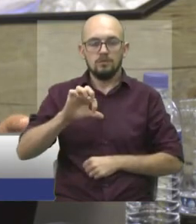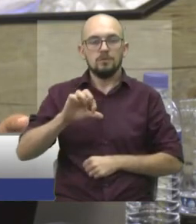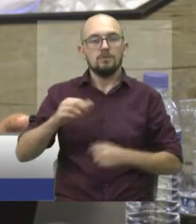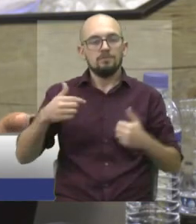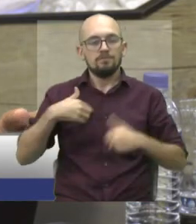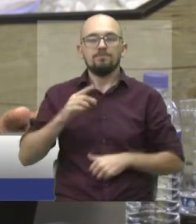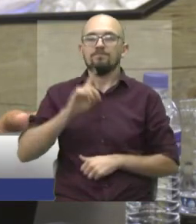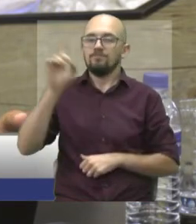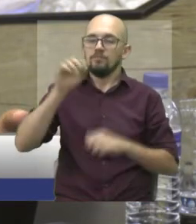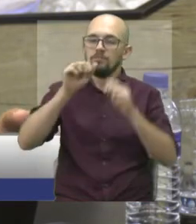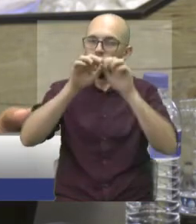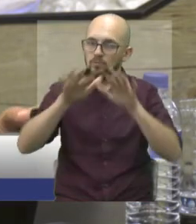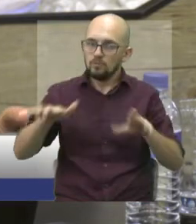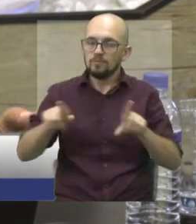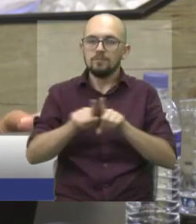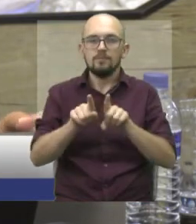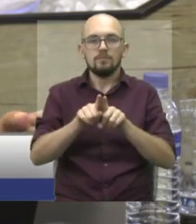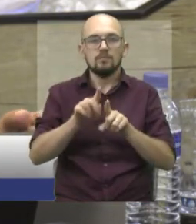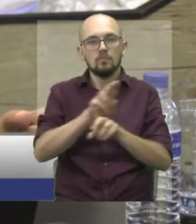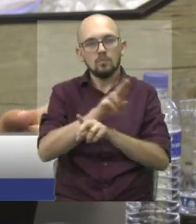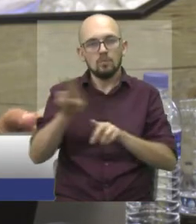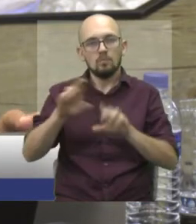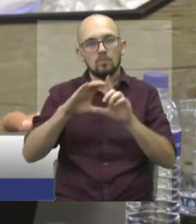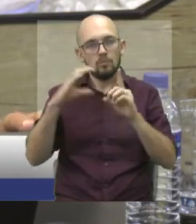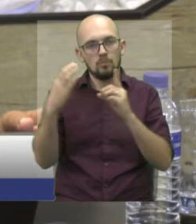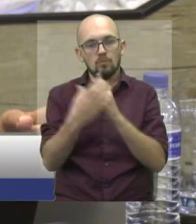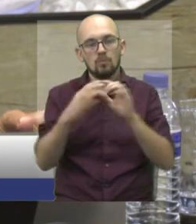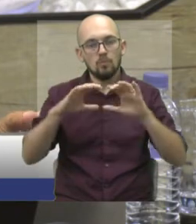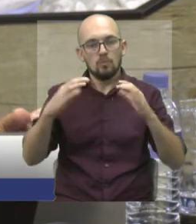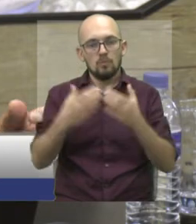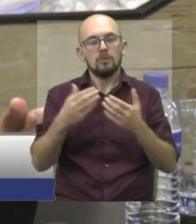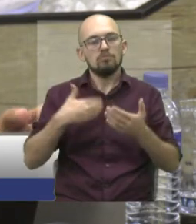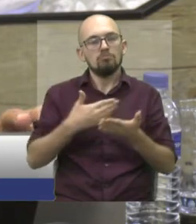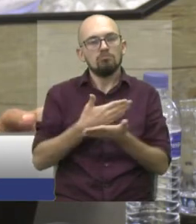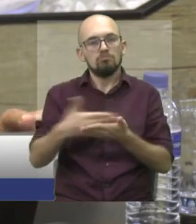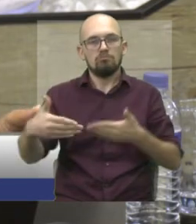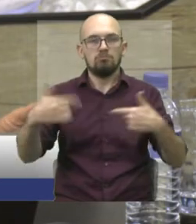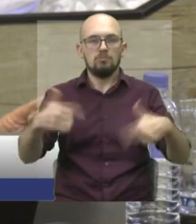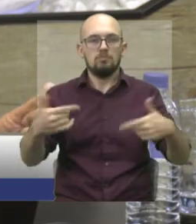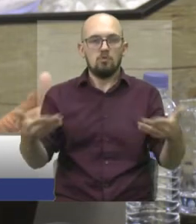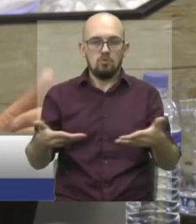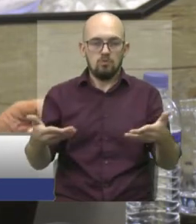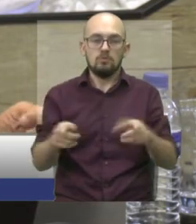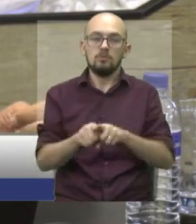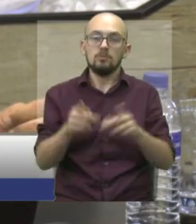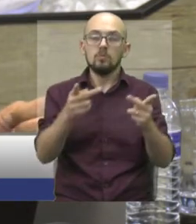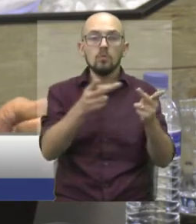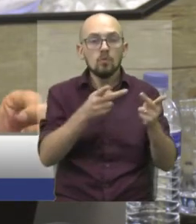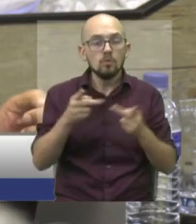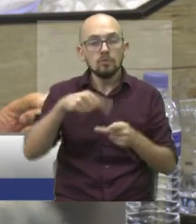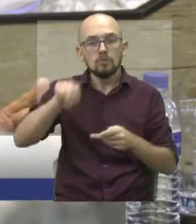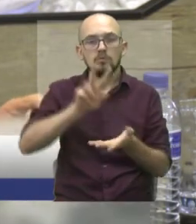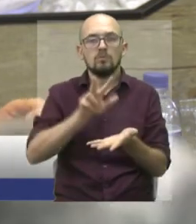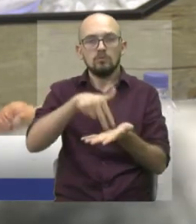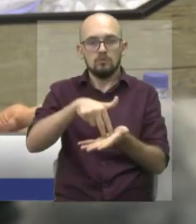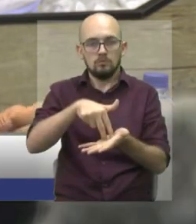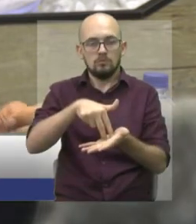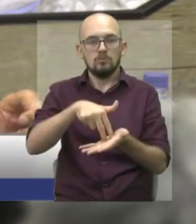Com a graça de Deus e em nome da comunidade, iniciamos nossos trabalhos e convido a todos para, em